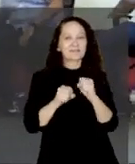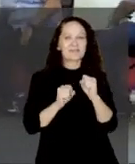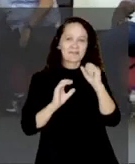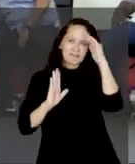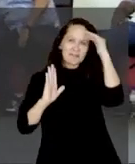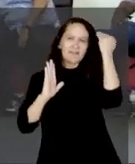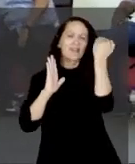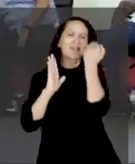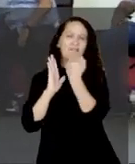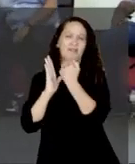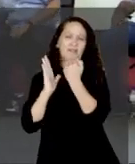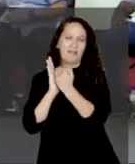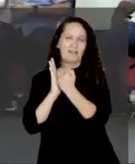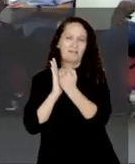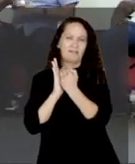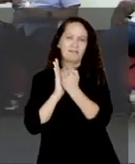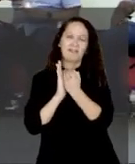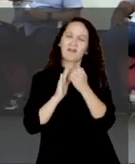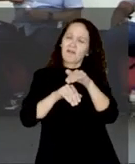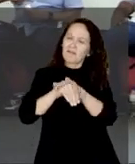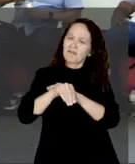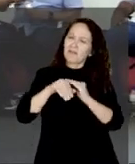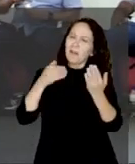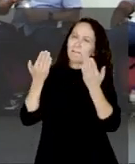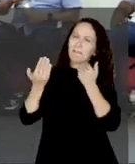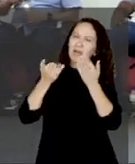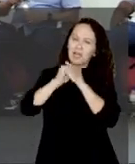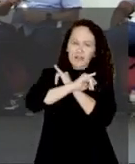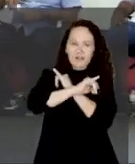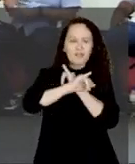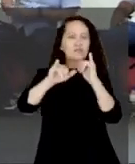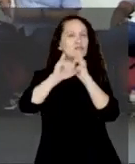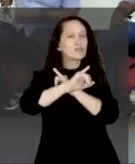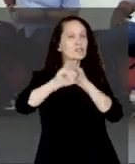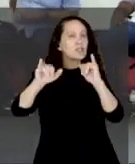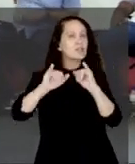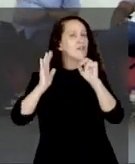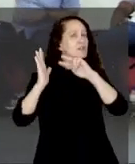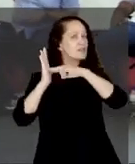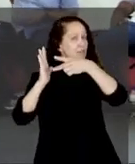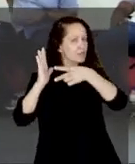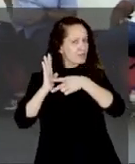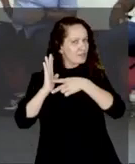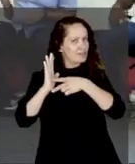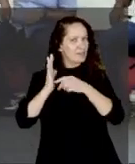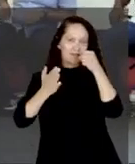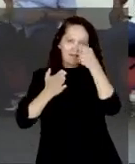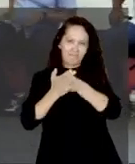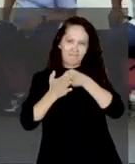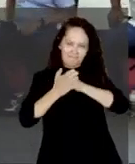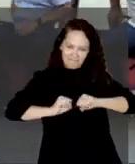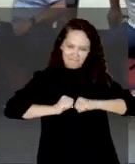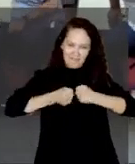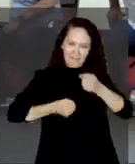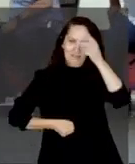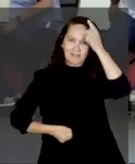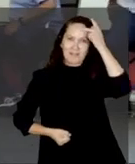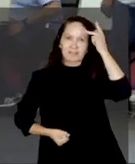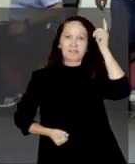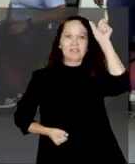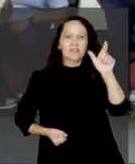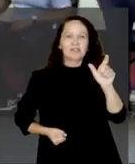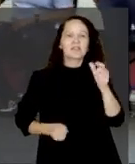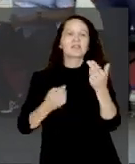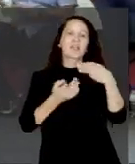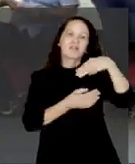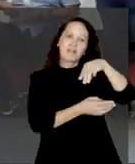ideia. Gente, um abraço no fundo do coração. Vocês agora vão ver o filme e eu espero